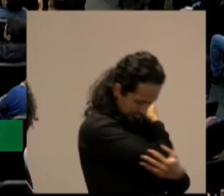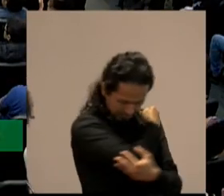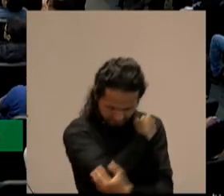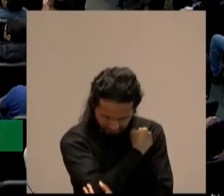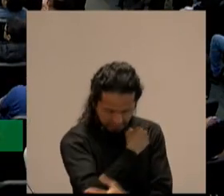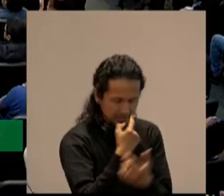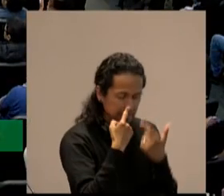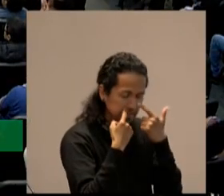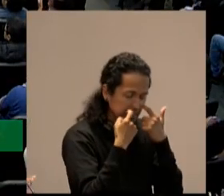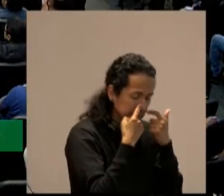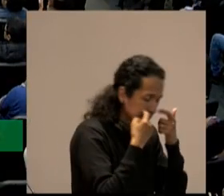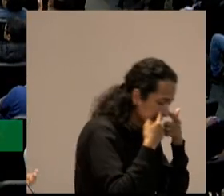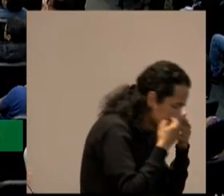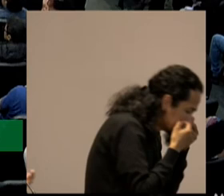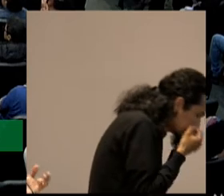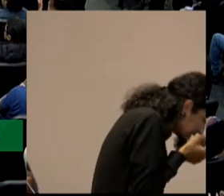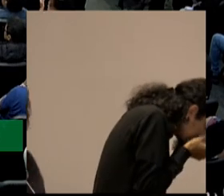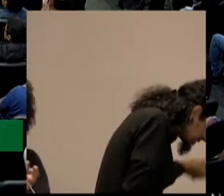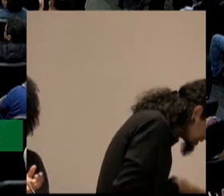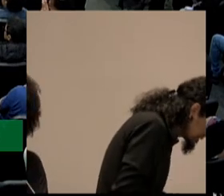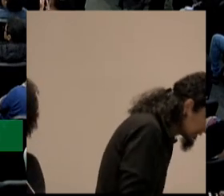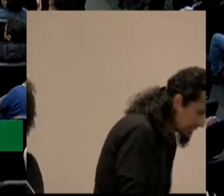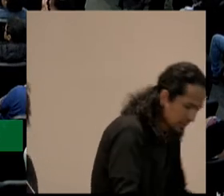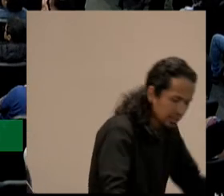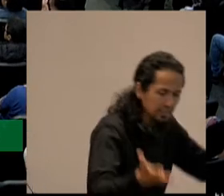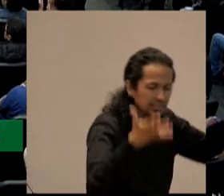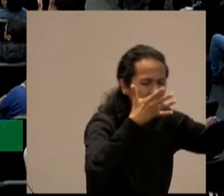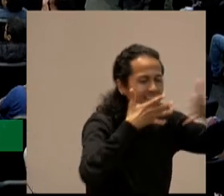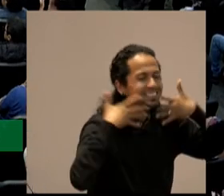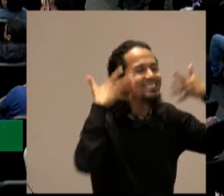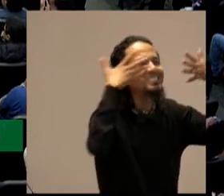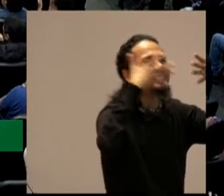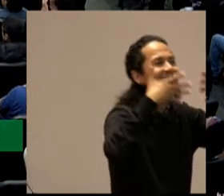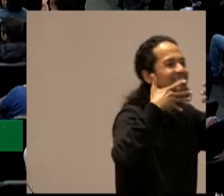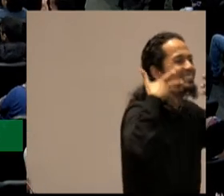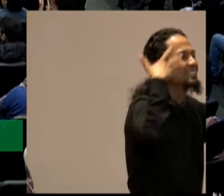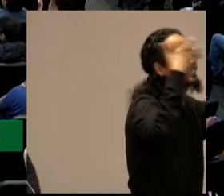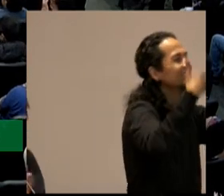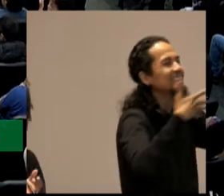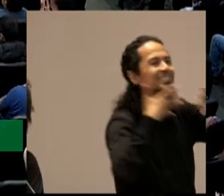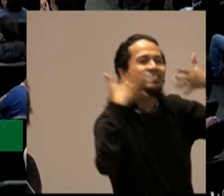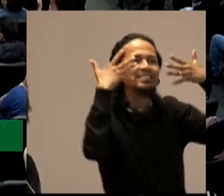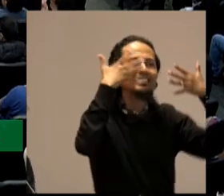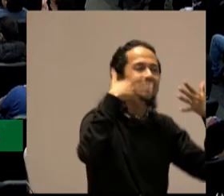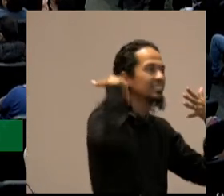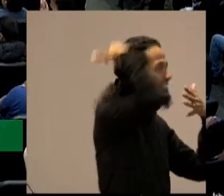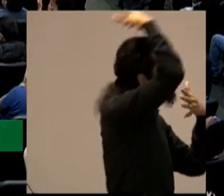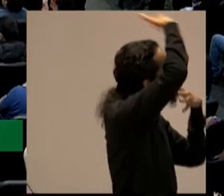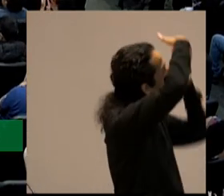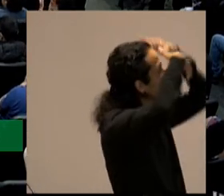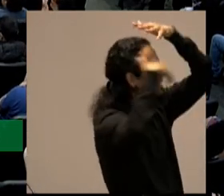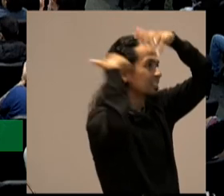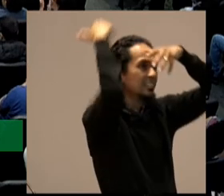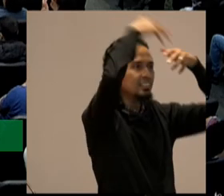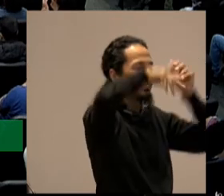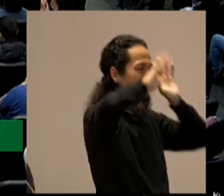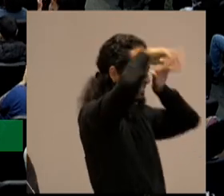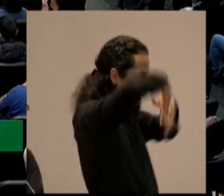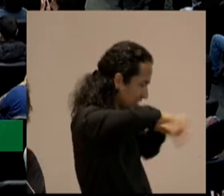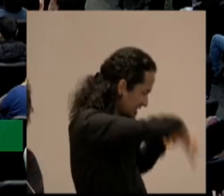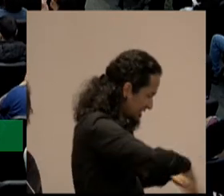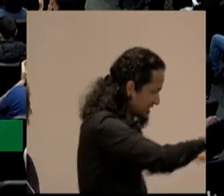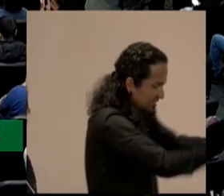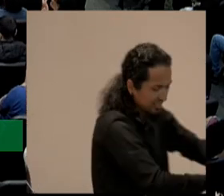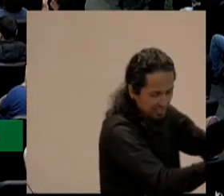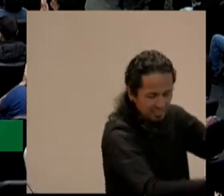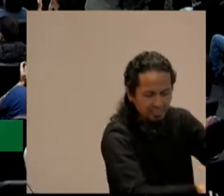chora, lágrima, alegria, pétala de manja, Iansã, Oia,